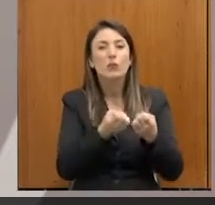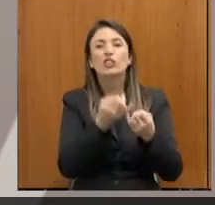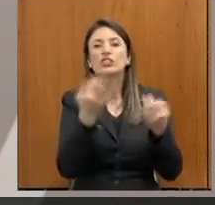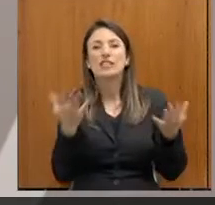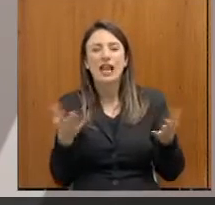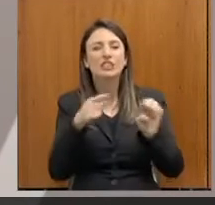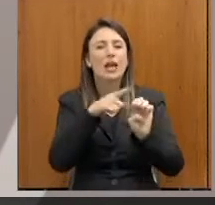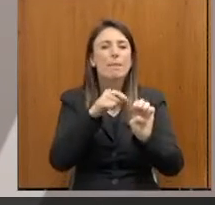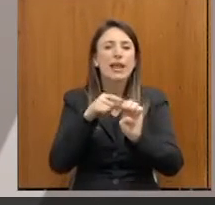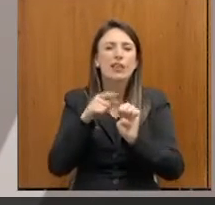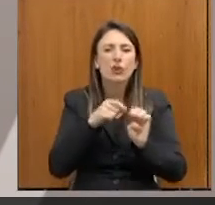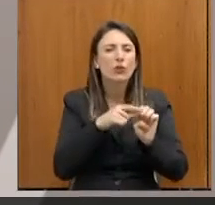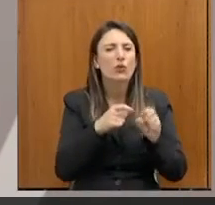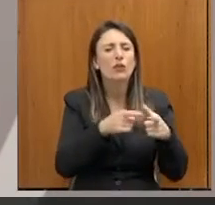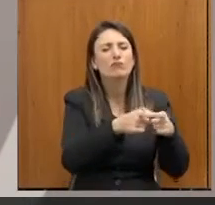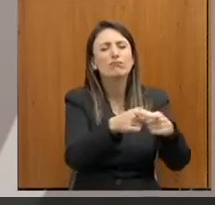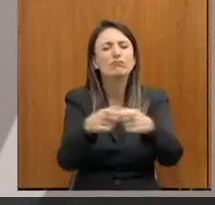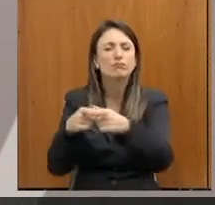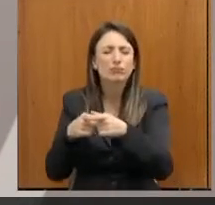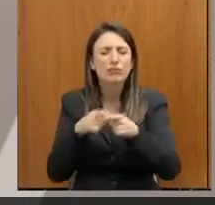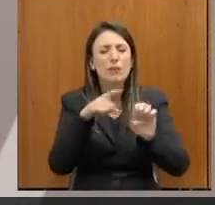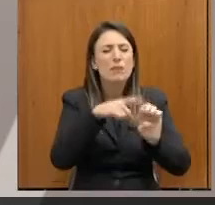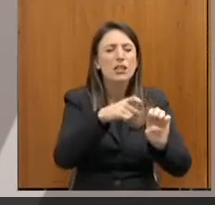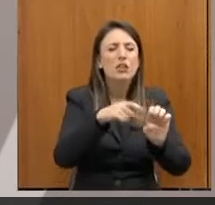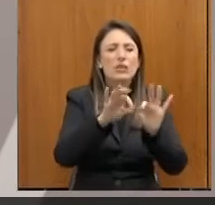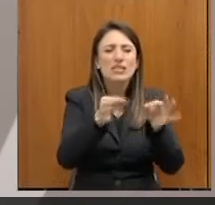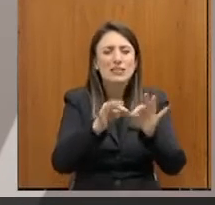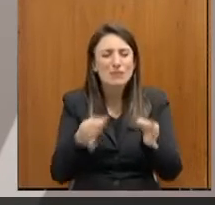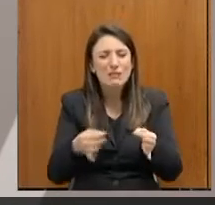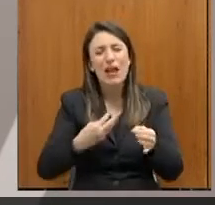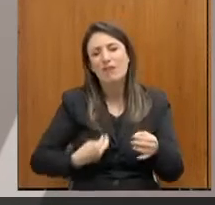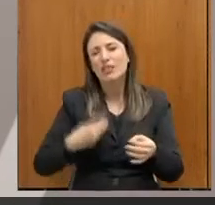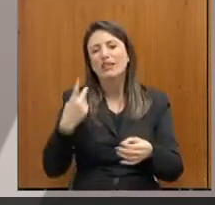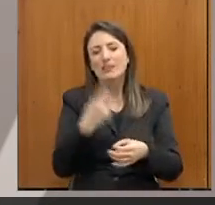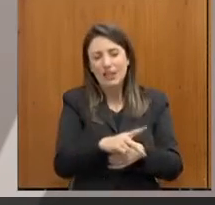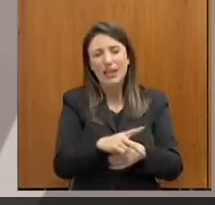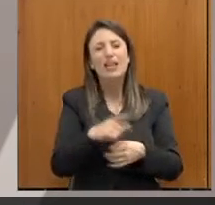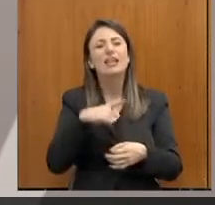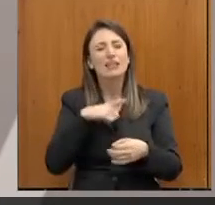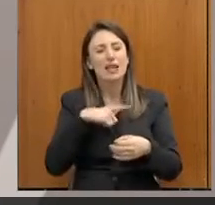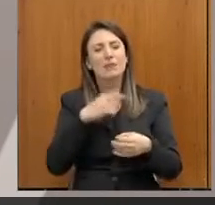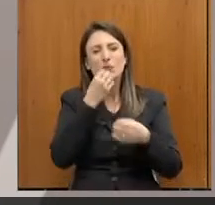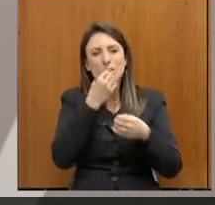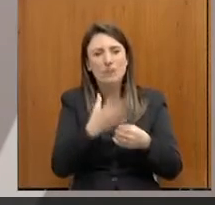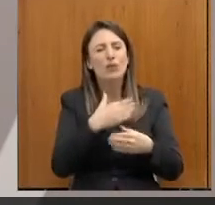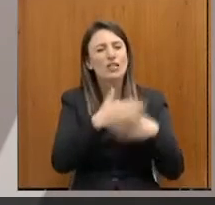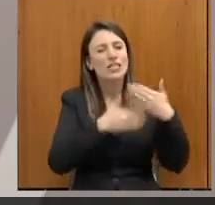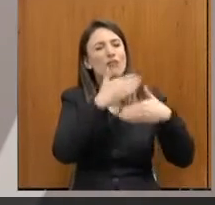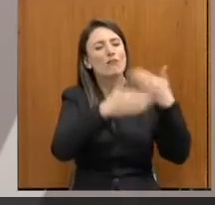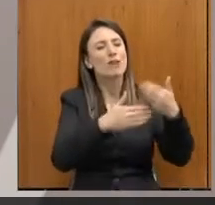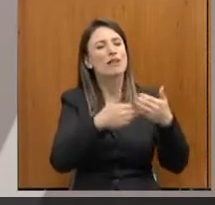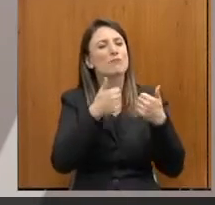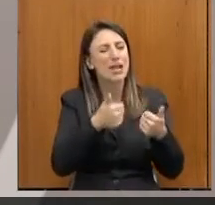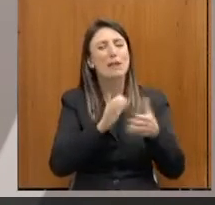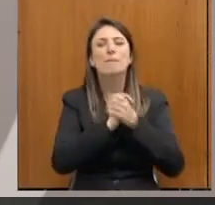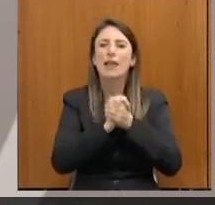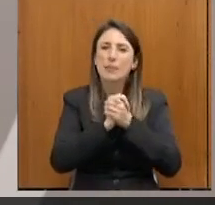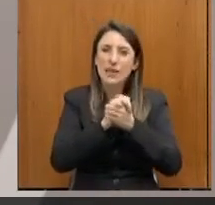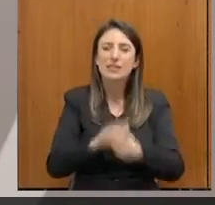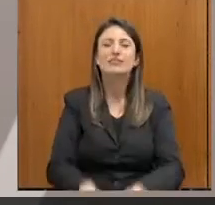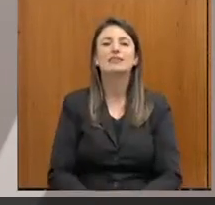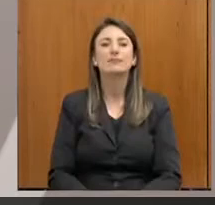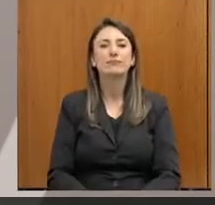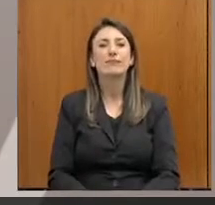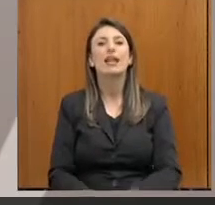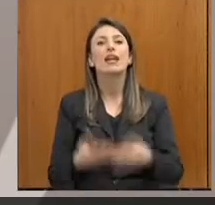têm sua vida impactado diariamente pelo seu trabalho é impactado por bem parabéns dito isso eu gostaria de